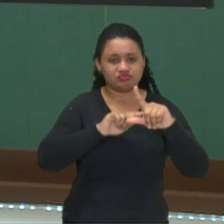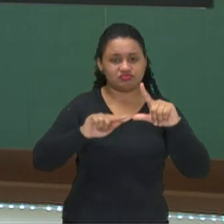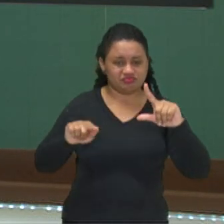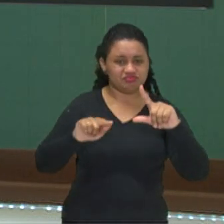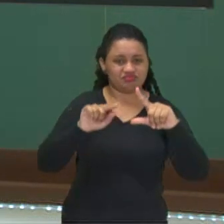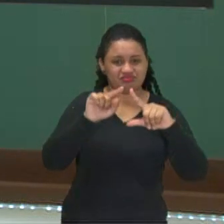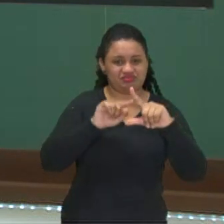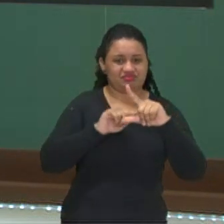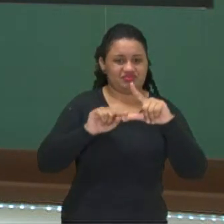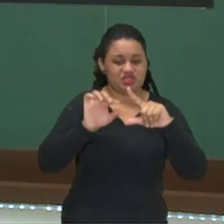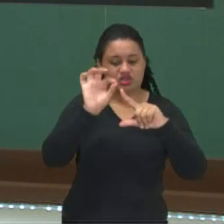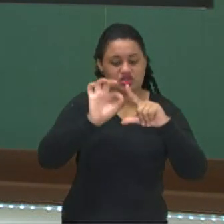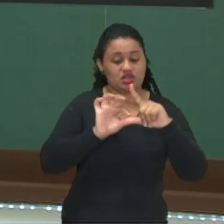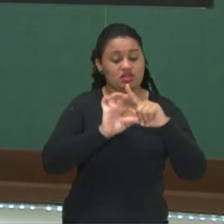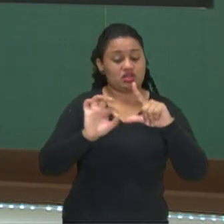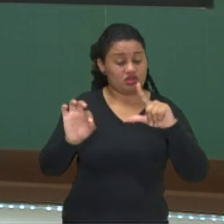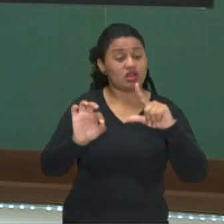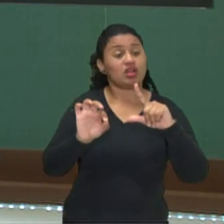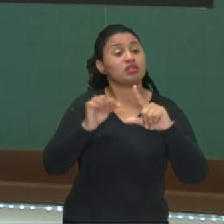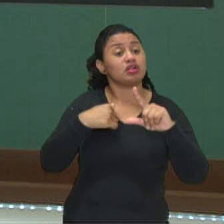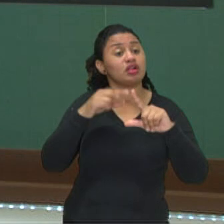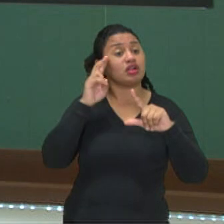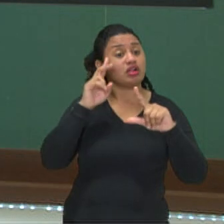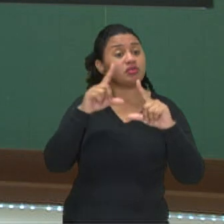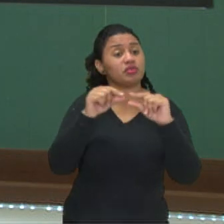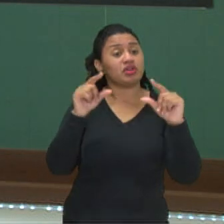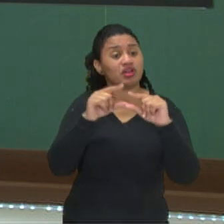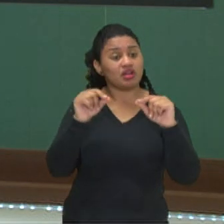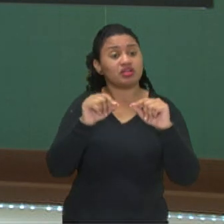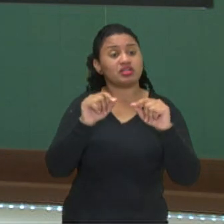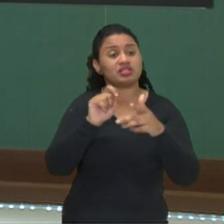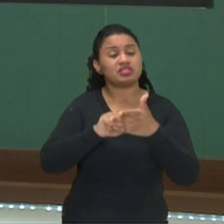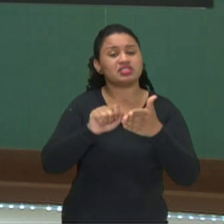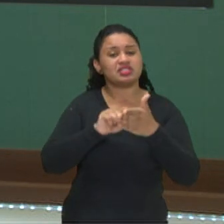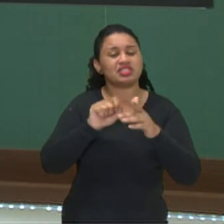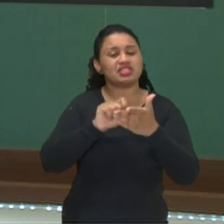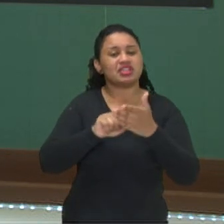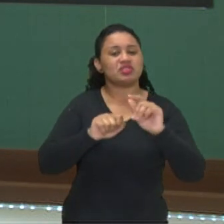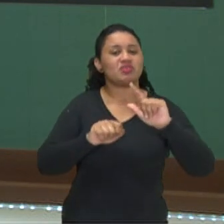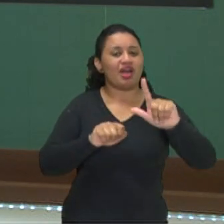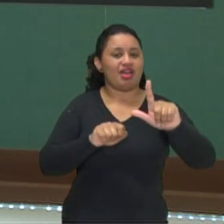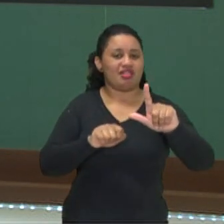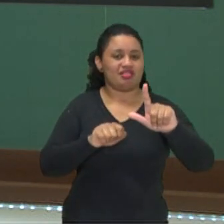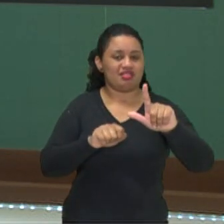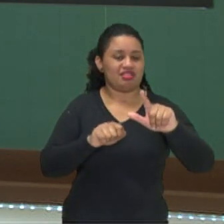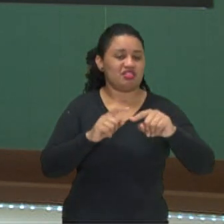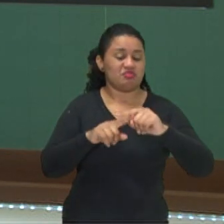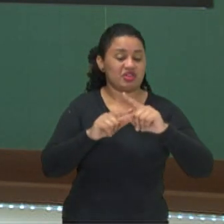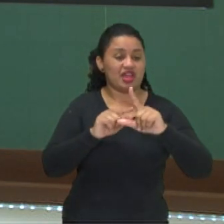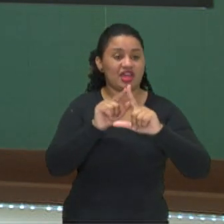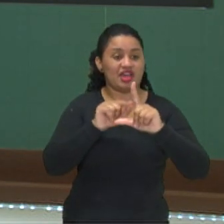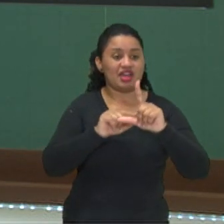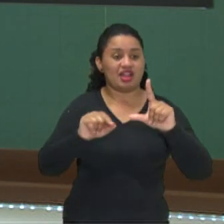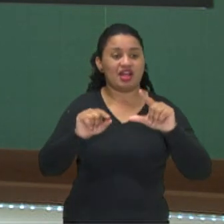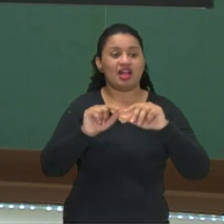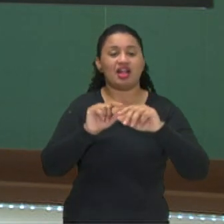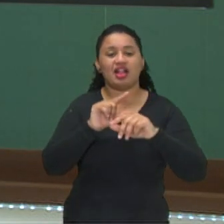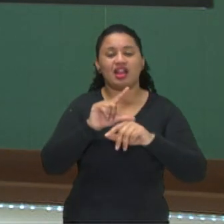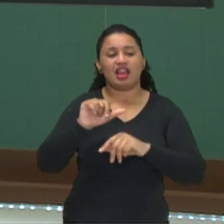do triângulo equilátero, lembra da fórmula escrito L em vez de aresta, porque lá nós estávamos trabalhando na